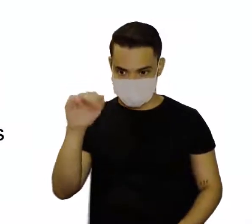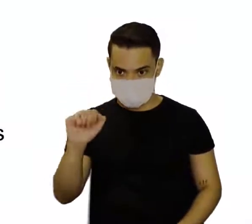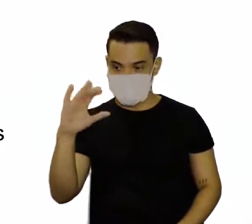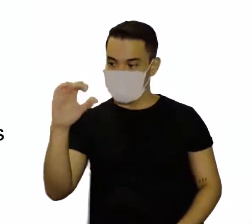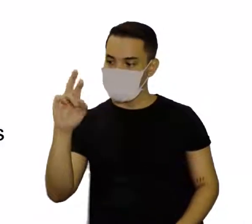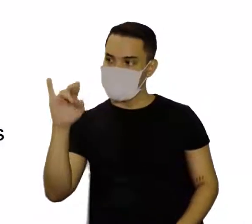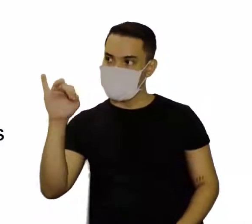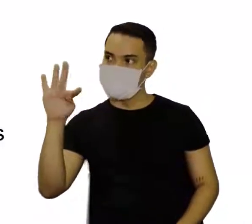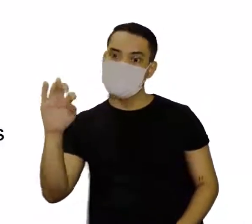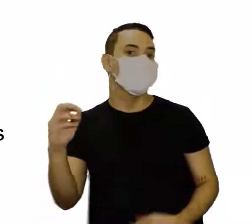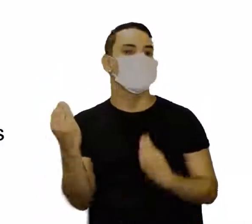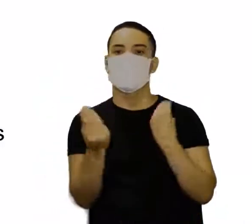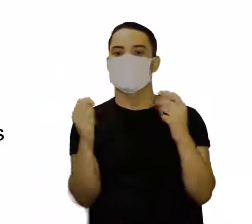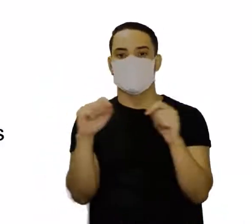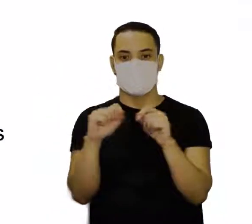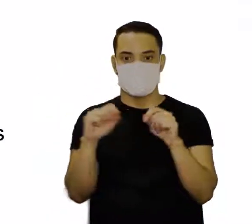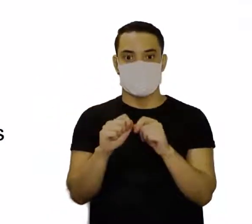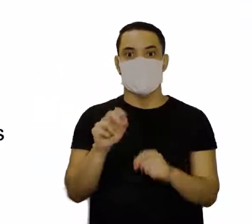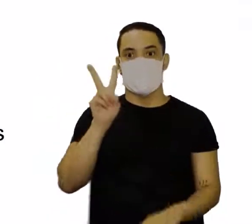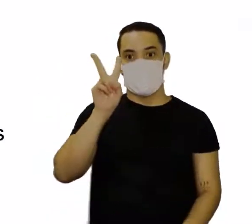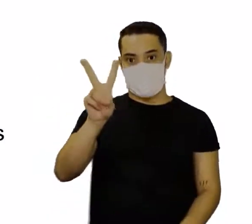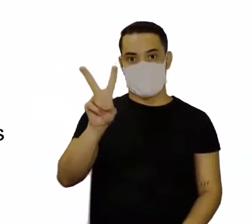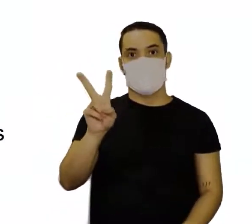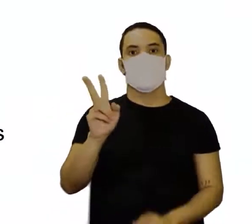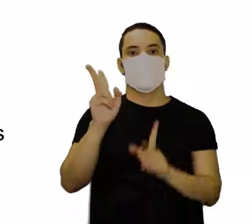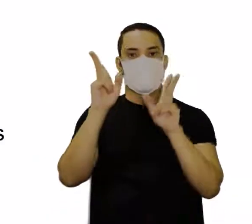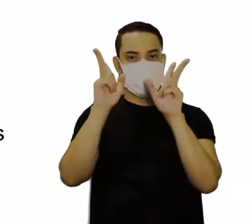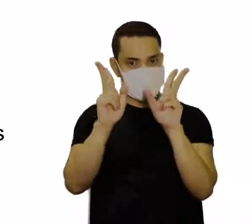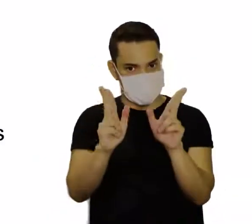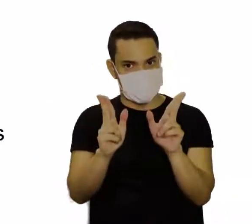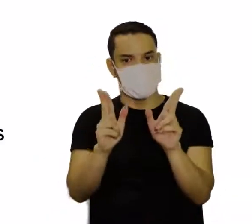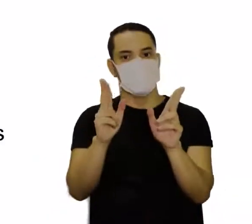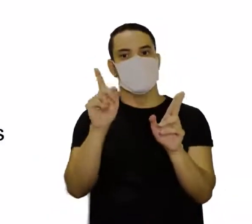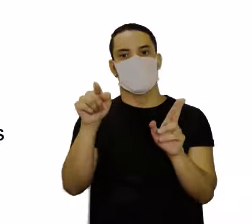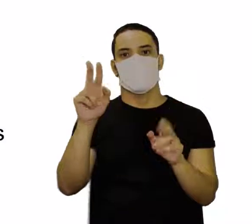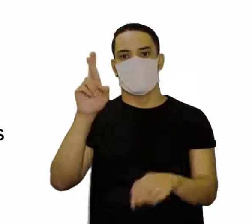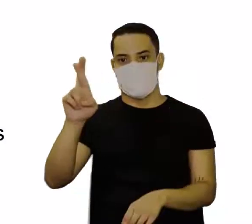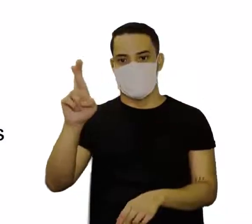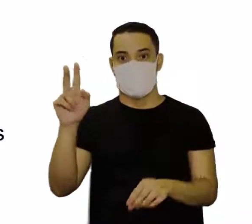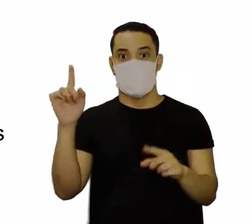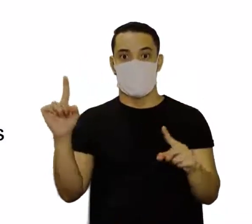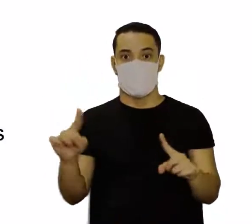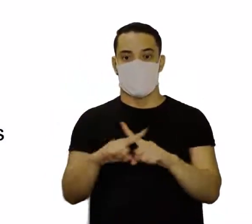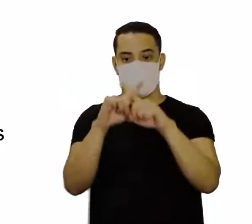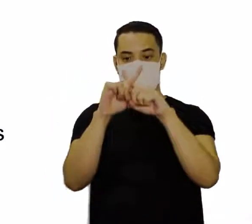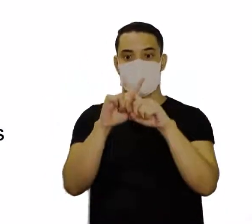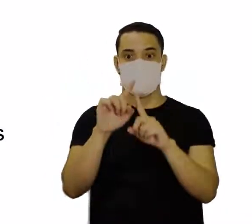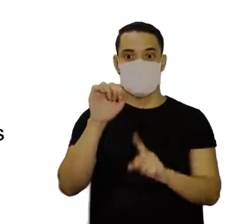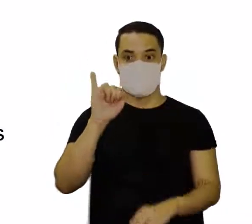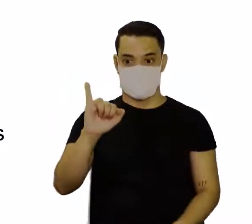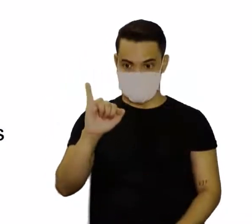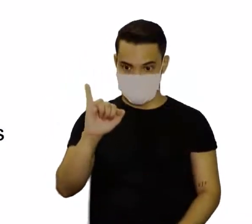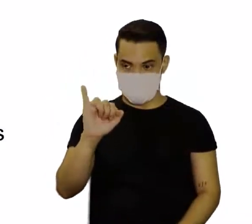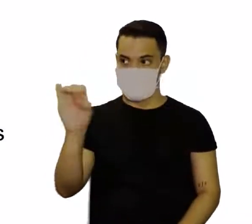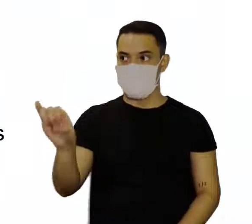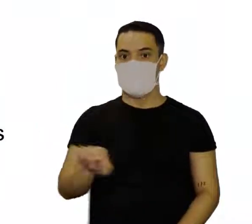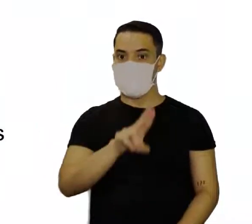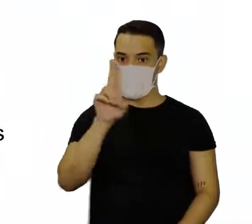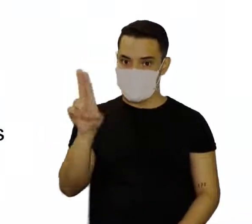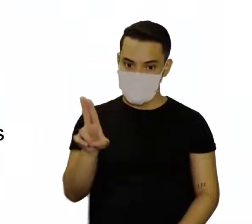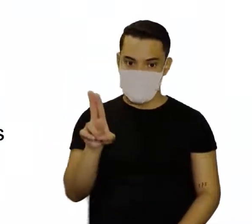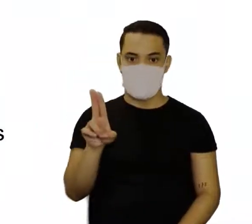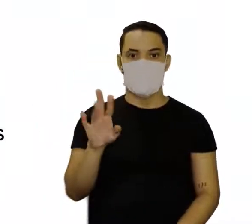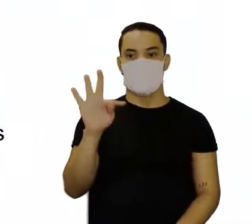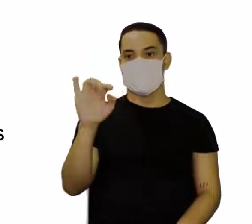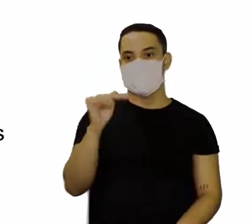é igual a resistência vezes a corrente elétrica. Ou que a resistência é a